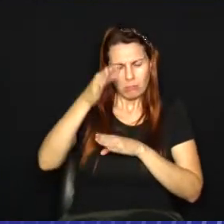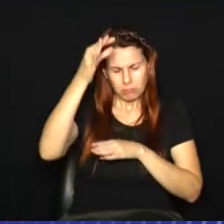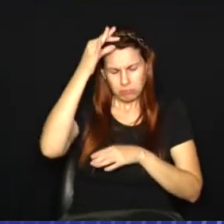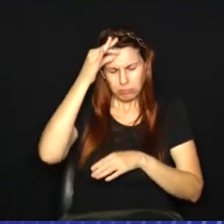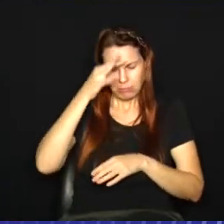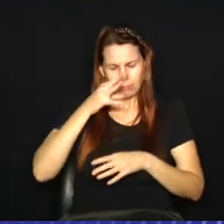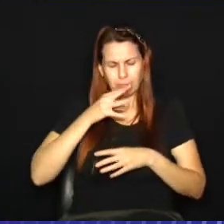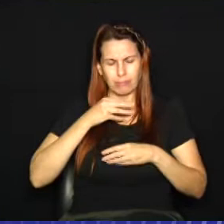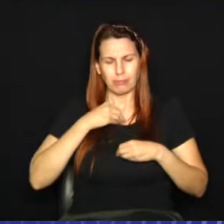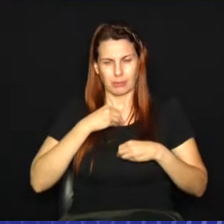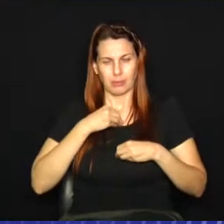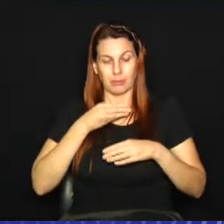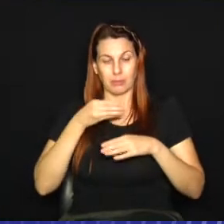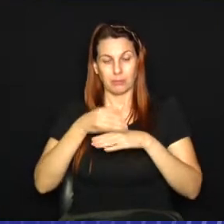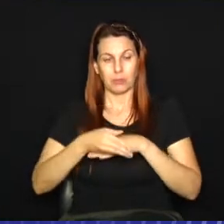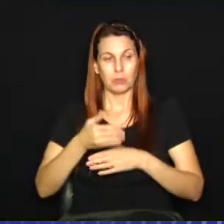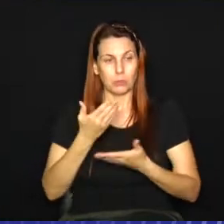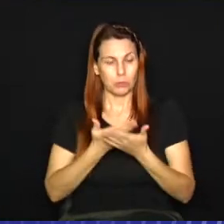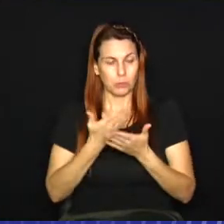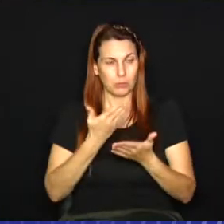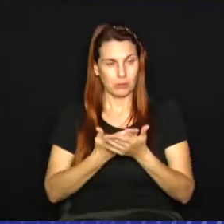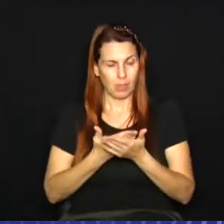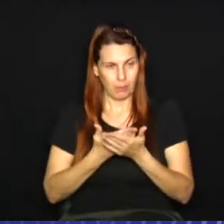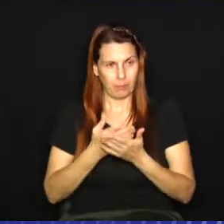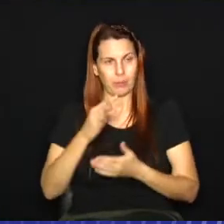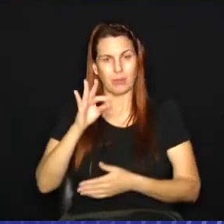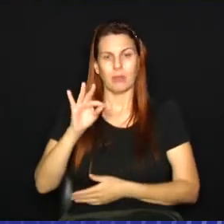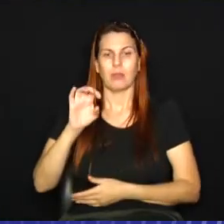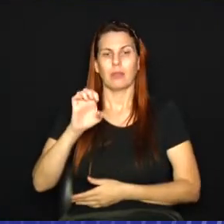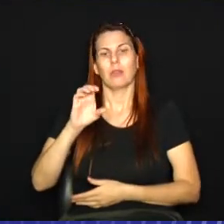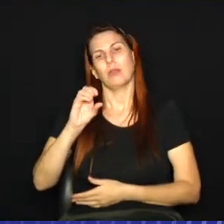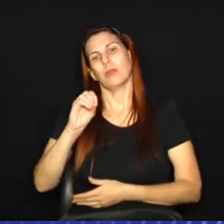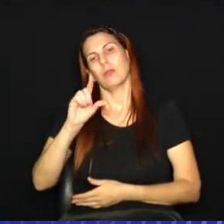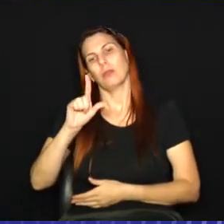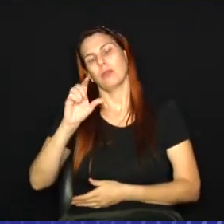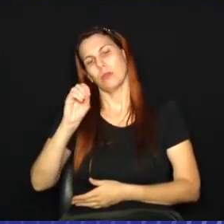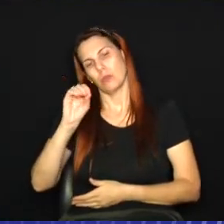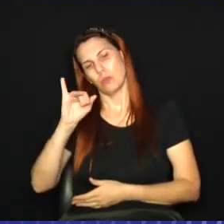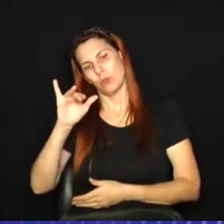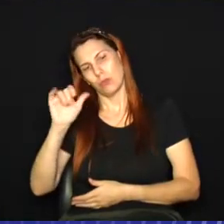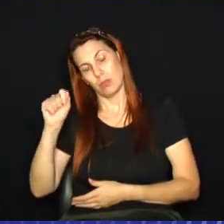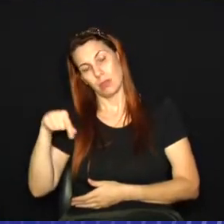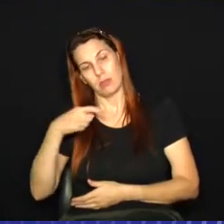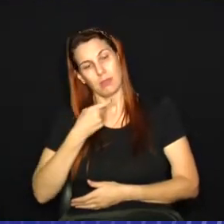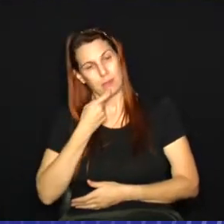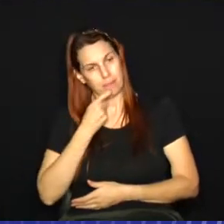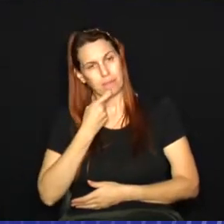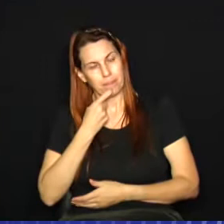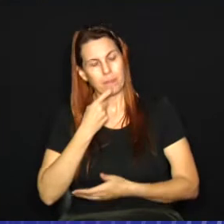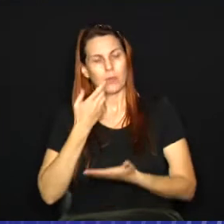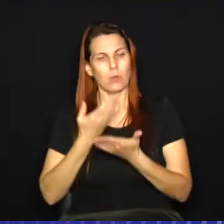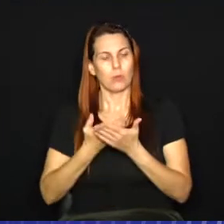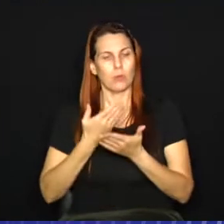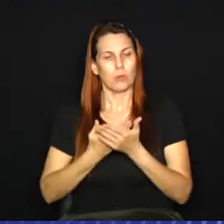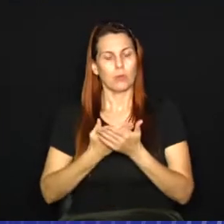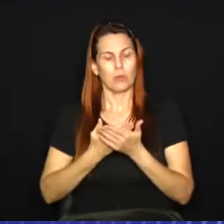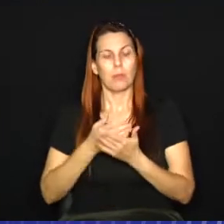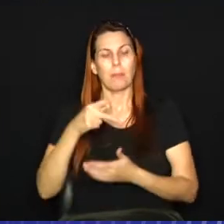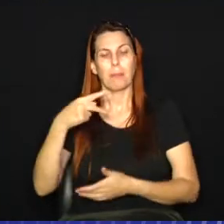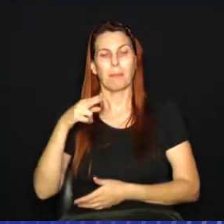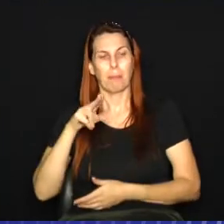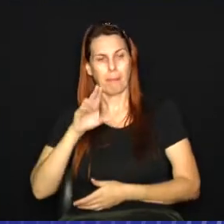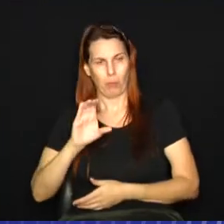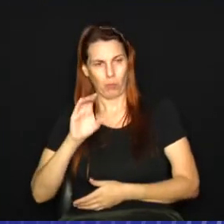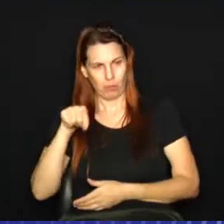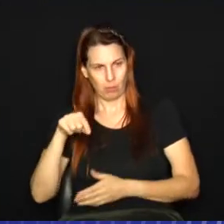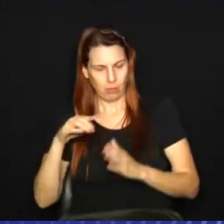no Seminário da Imaculada de Teologia da Arquidiocese de Campinas, onde cursou teologia na PUC de Campinas.